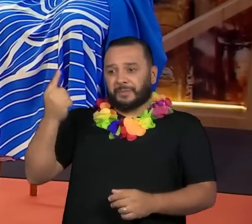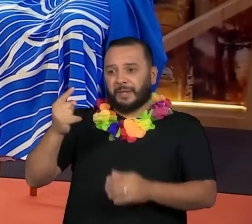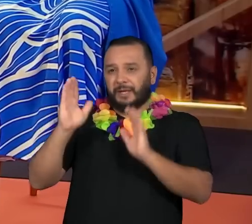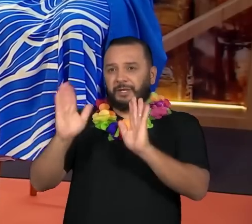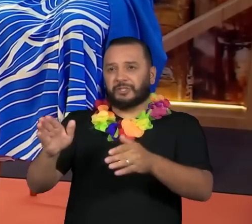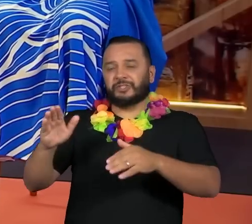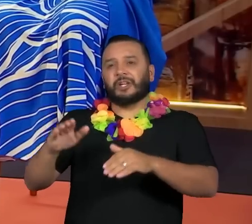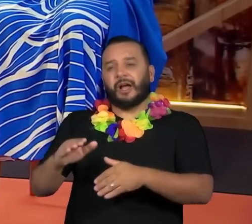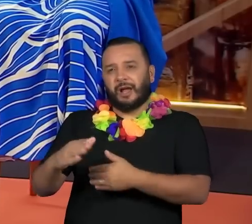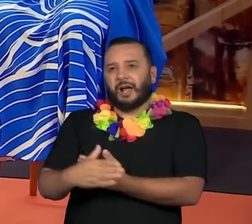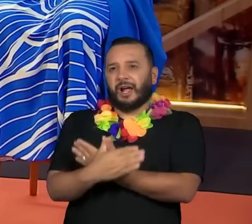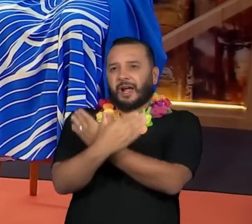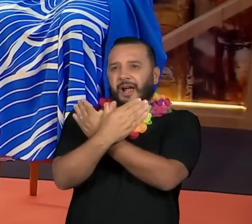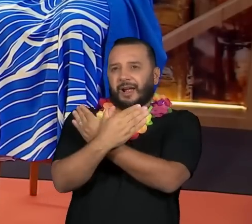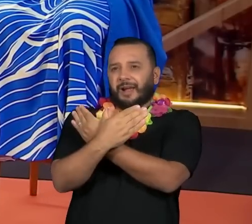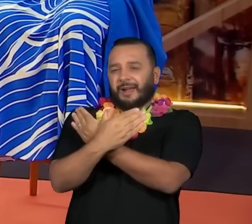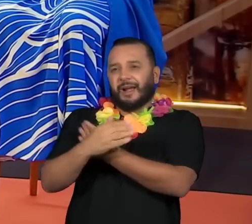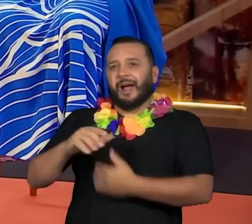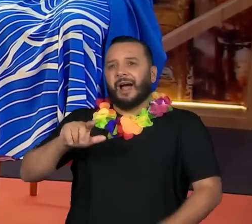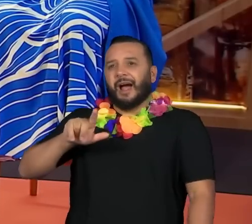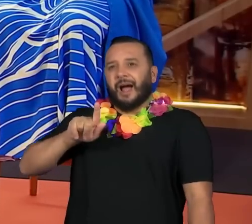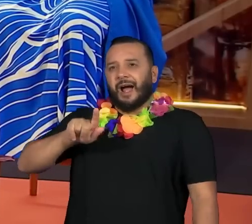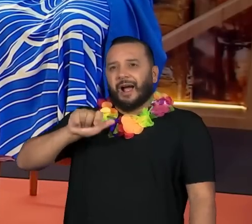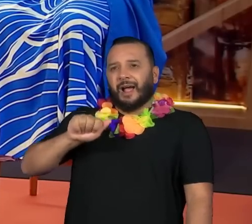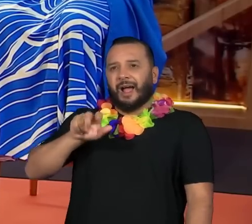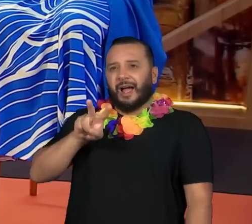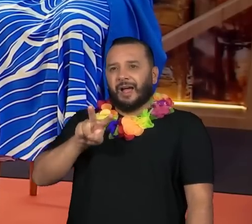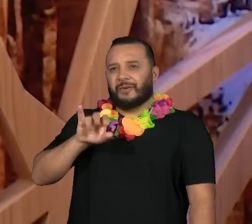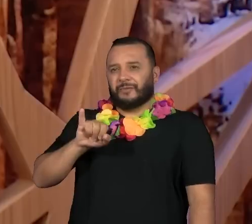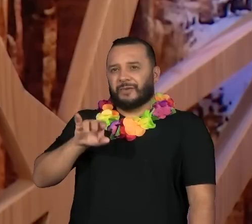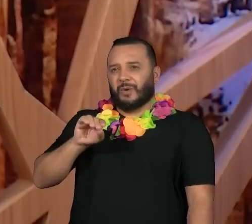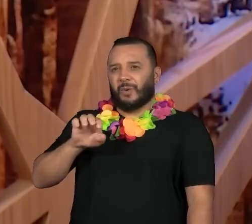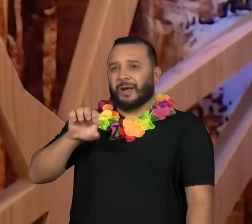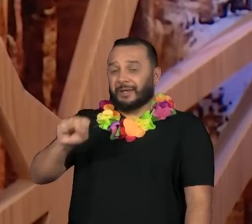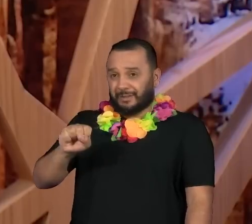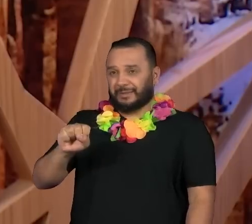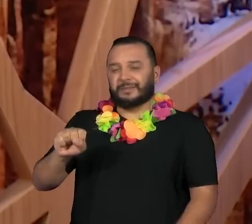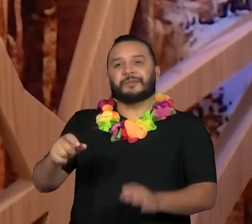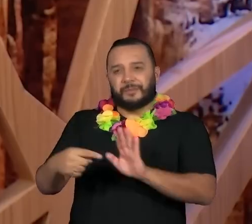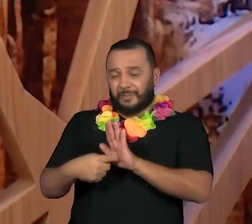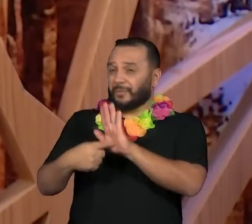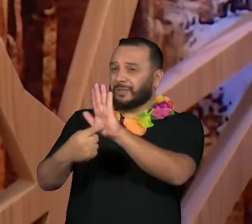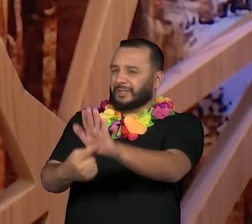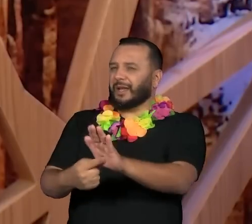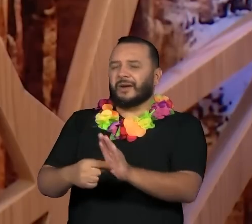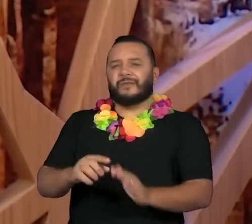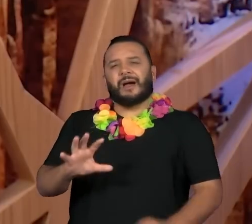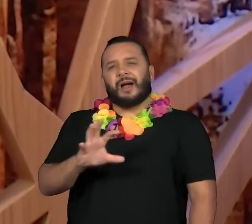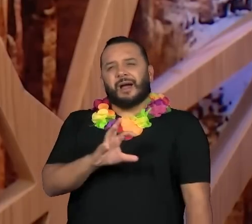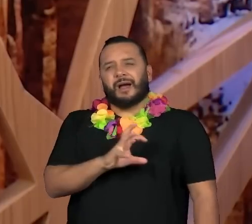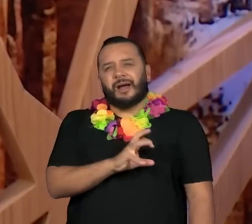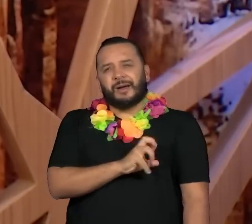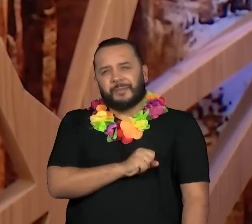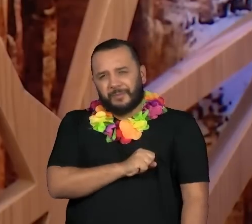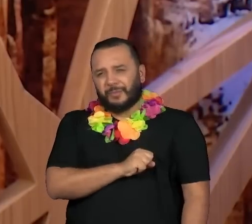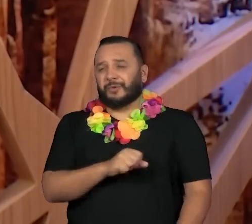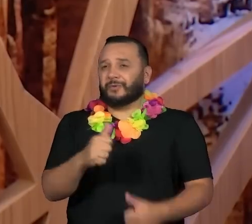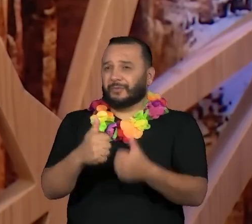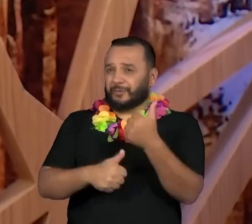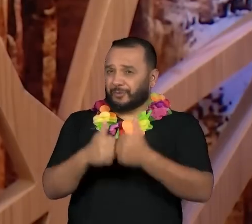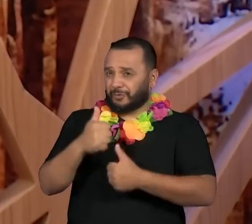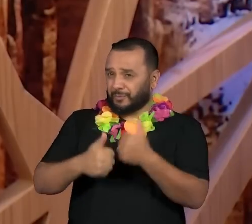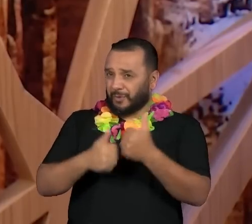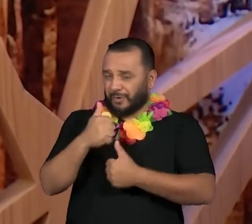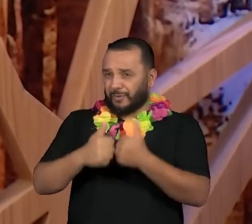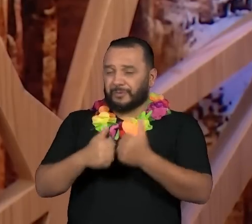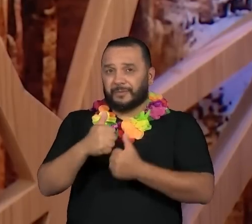de 80, era um bloco de carnaval. E ali mostrava a paixão do futebol dentro da